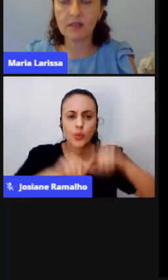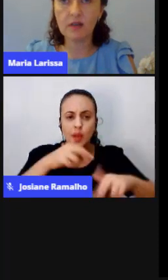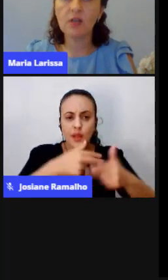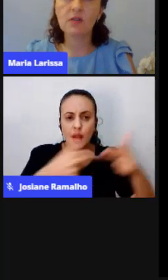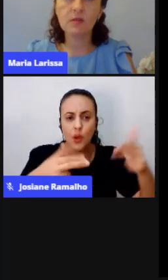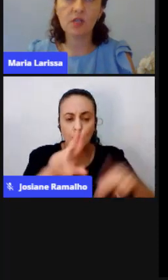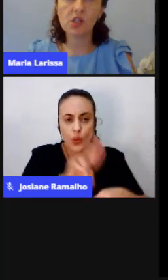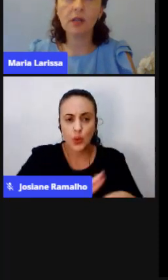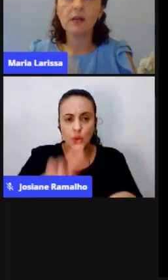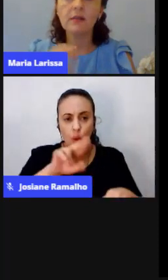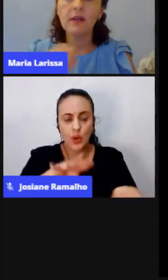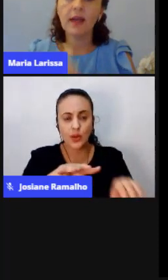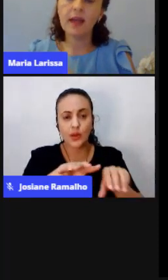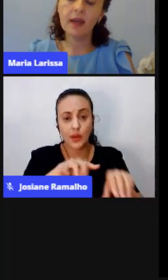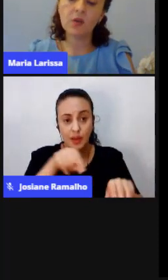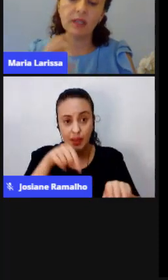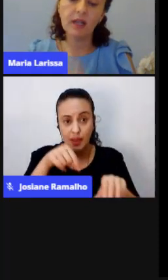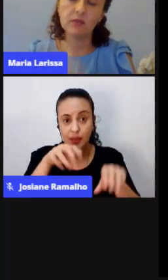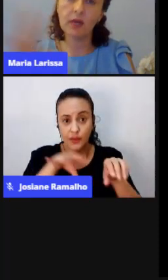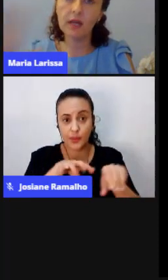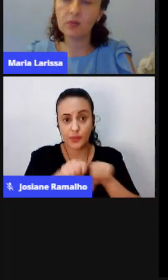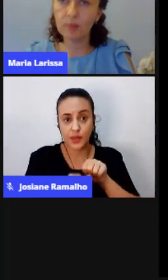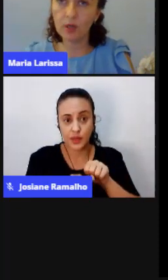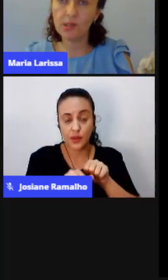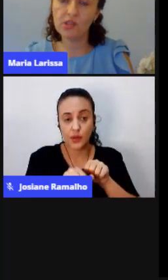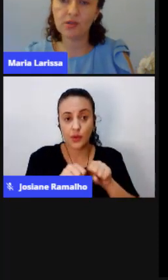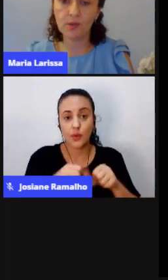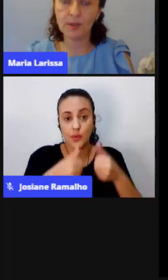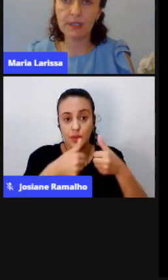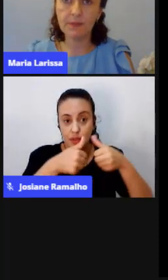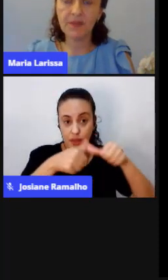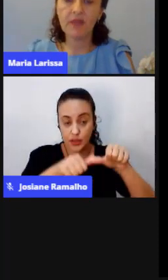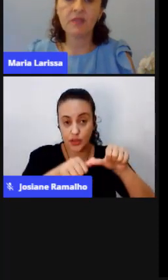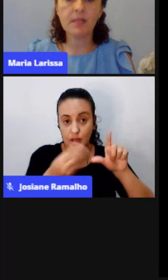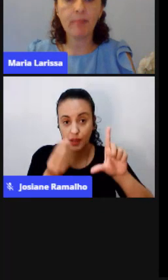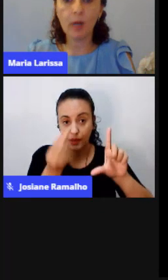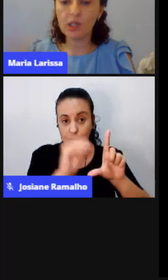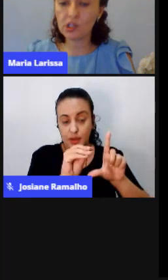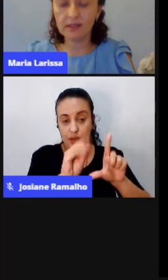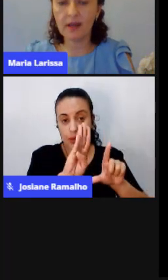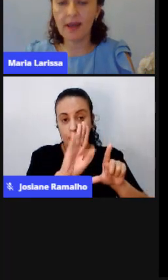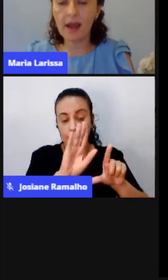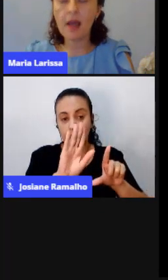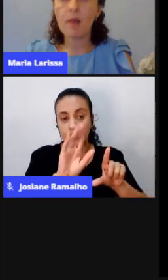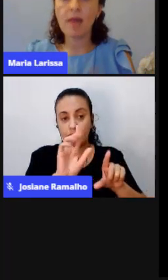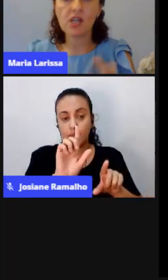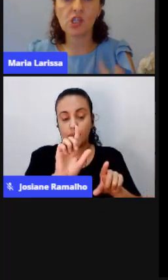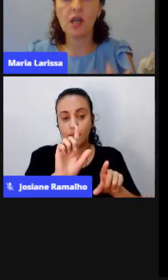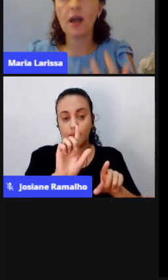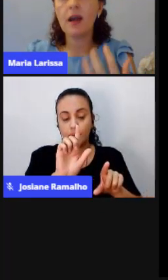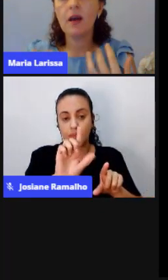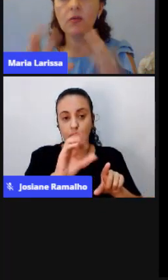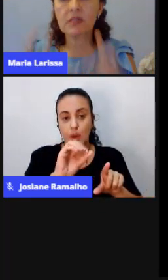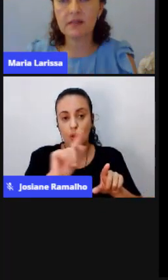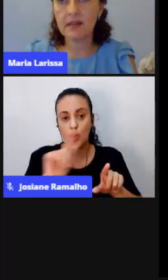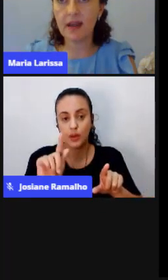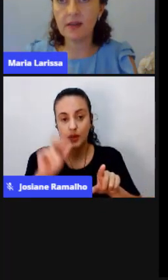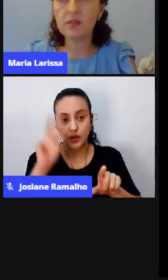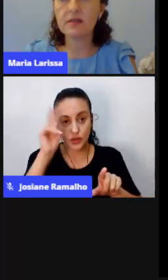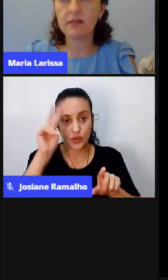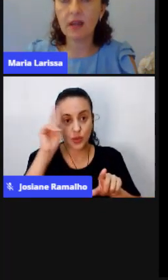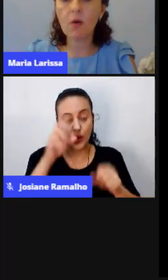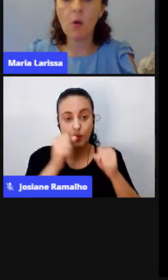nessa formação, nós vamos deixar hospedado lá no blog de história. Você pode ir até lá, baixar